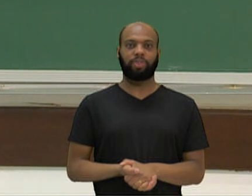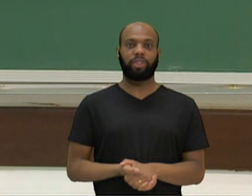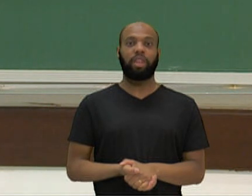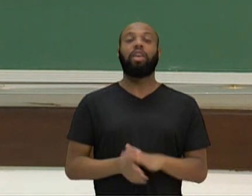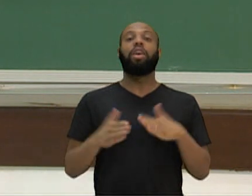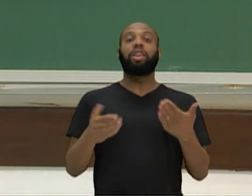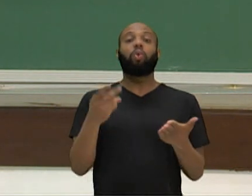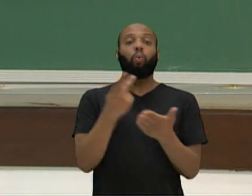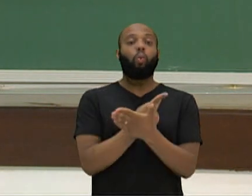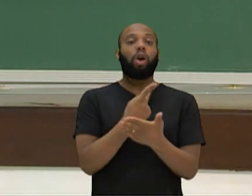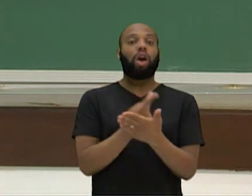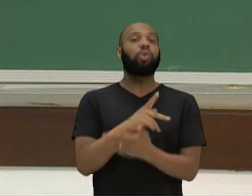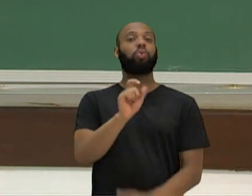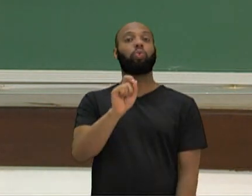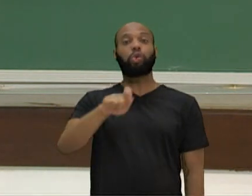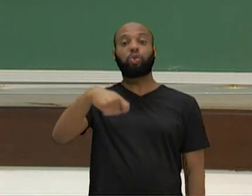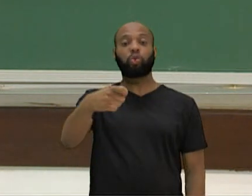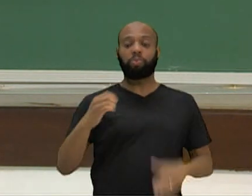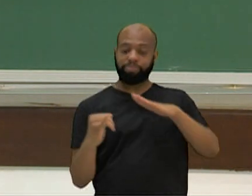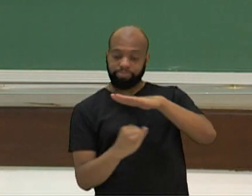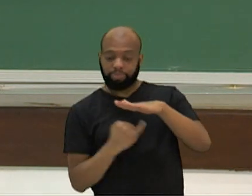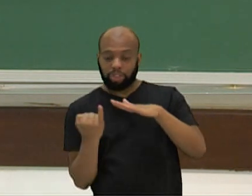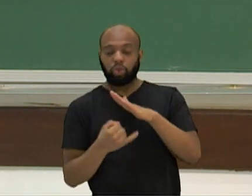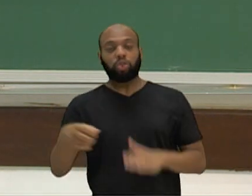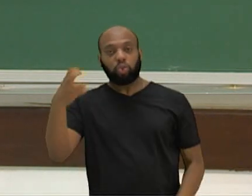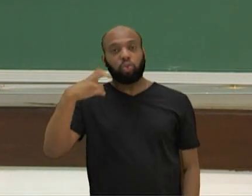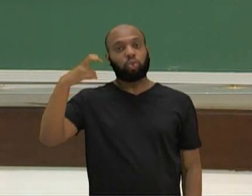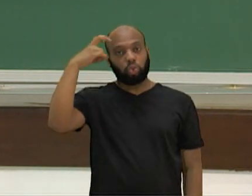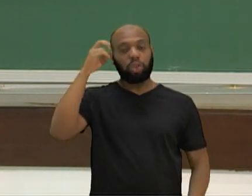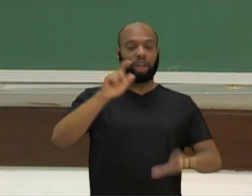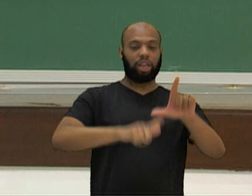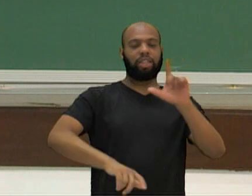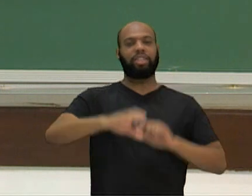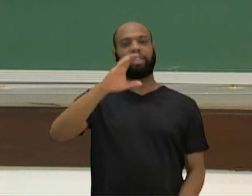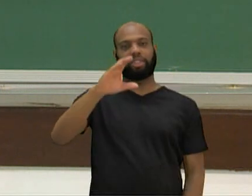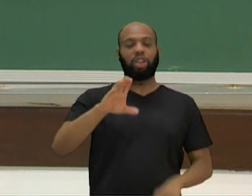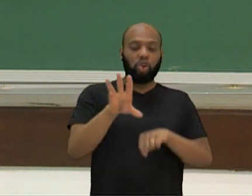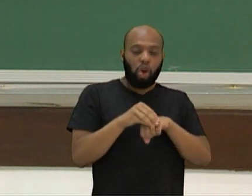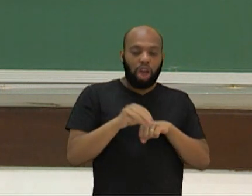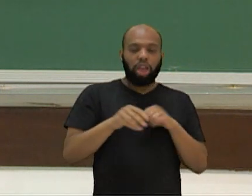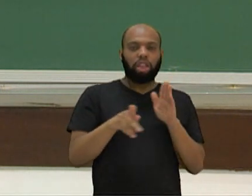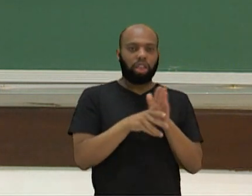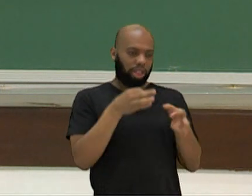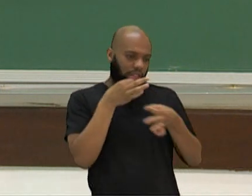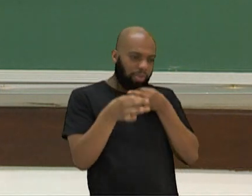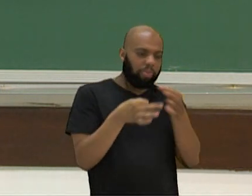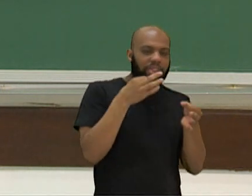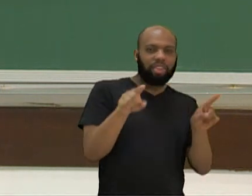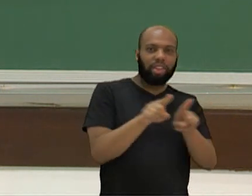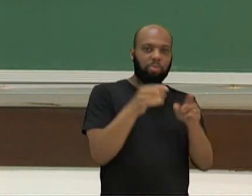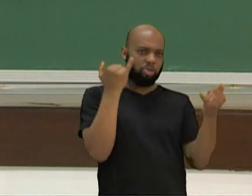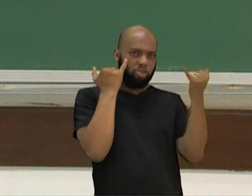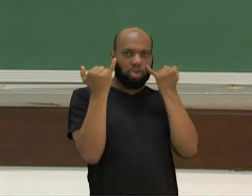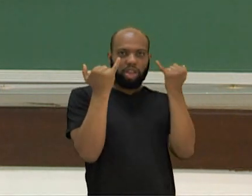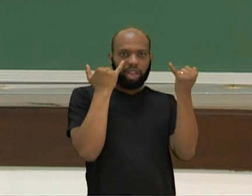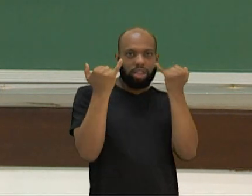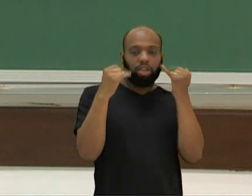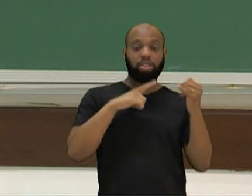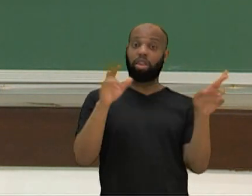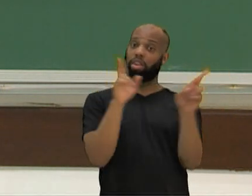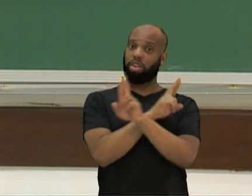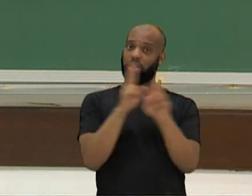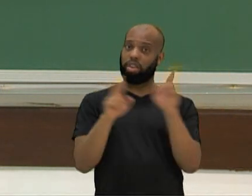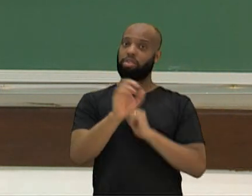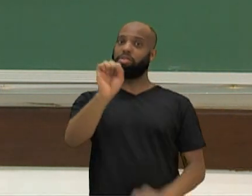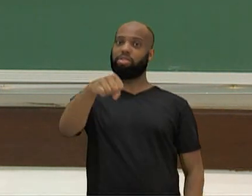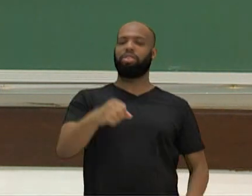que está incorreto sobre a indústria cultural. Letra C, o conhecimento crítico e informação são diretamente